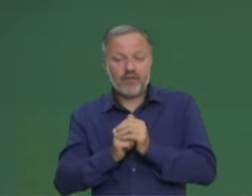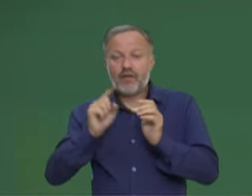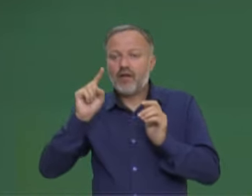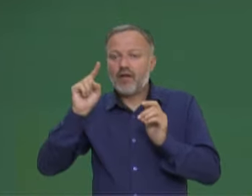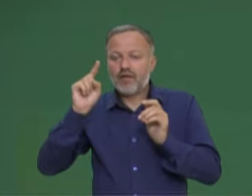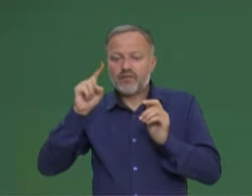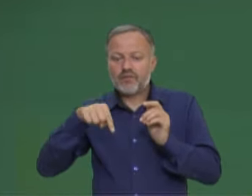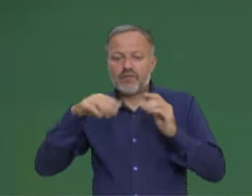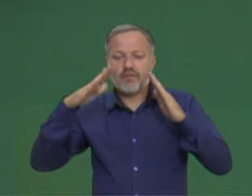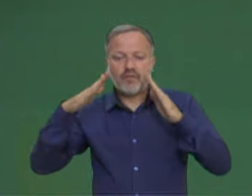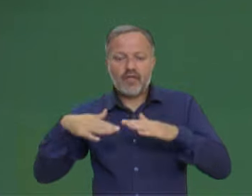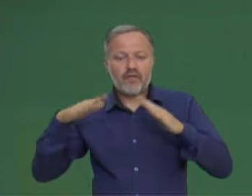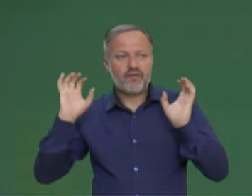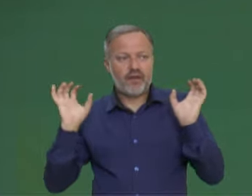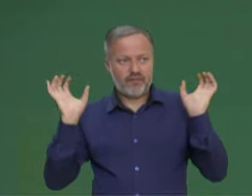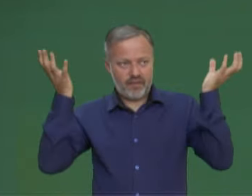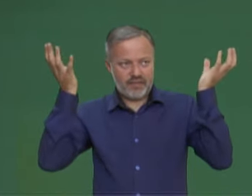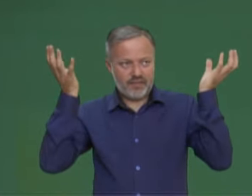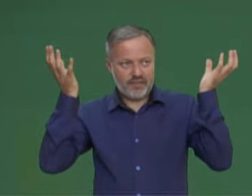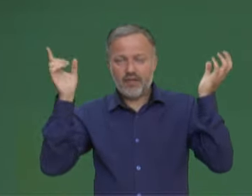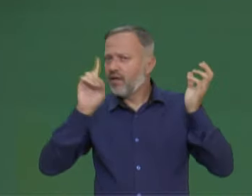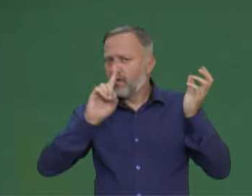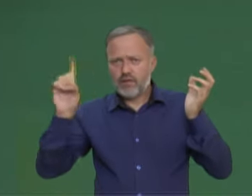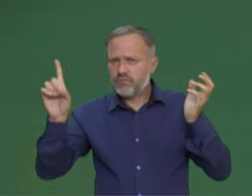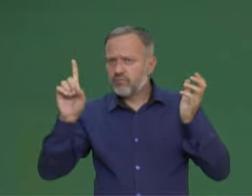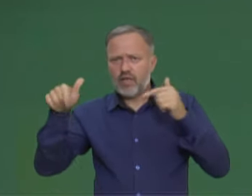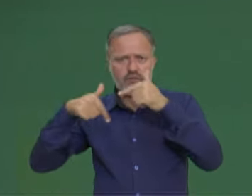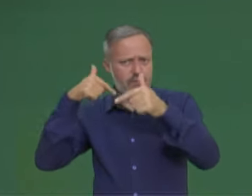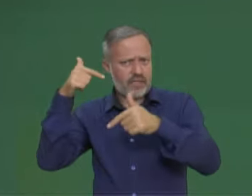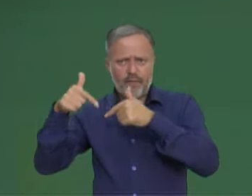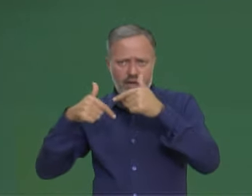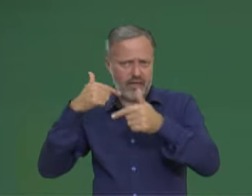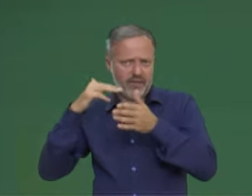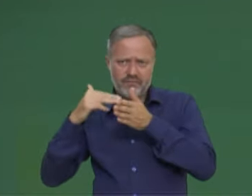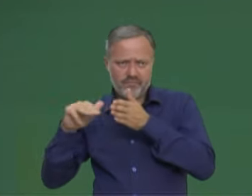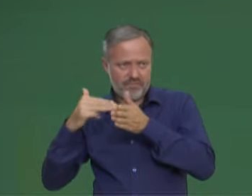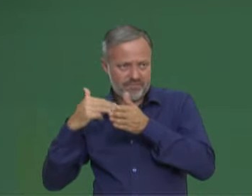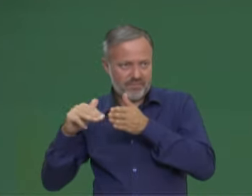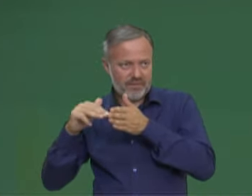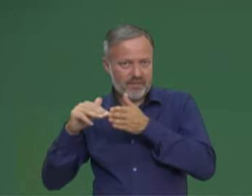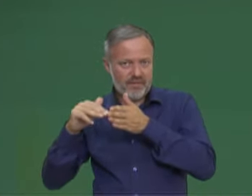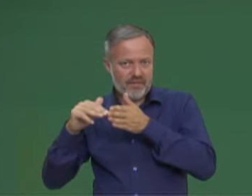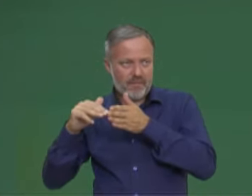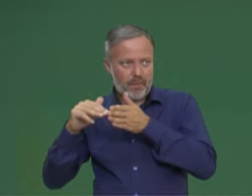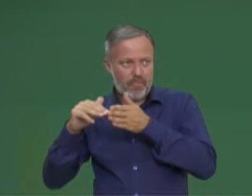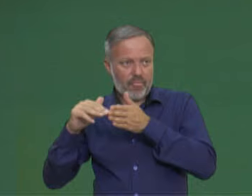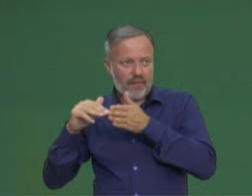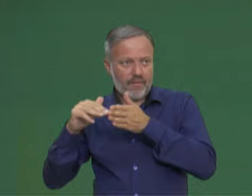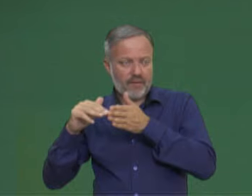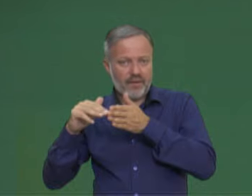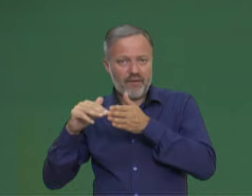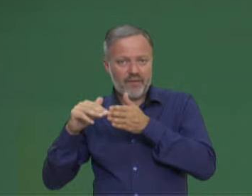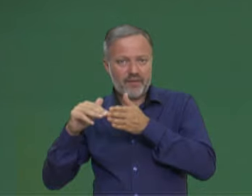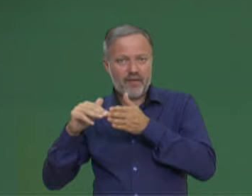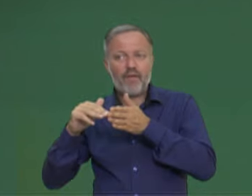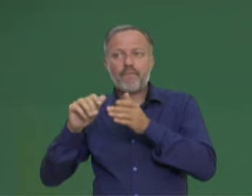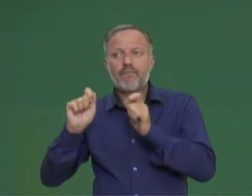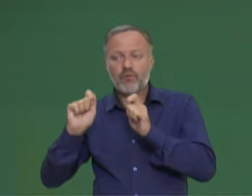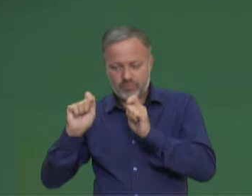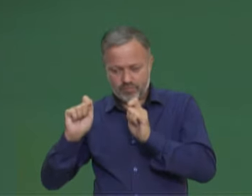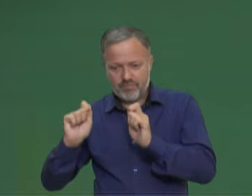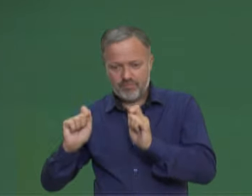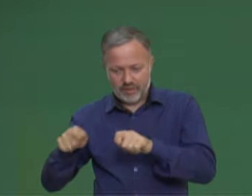festa, você pode me tratar de tu. Não precisa ser formal, é a mesma coisa, o senhor está no céu, não, pode me tratar de você. Não tem